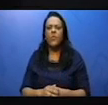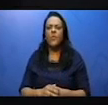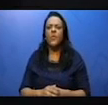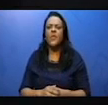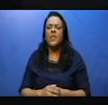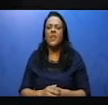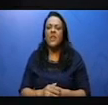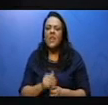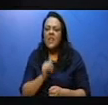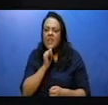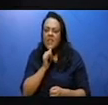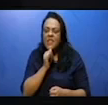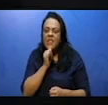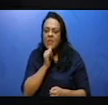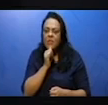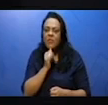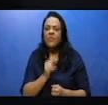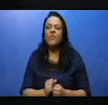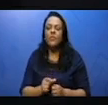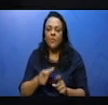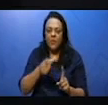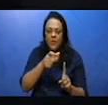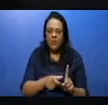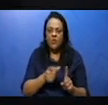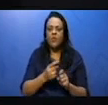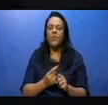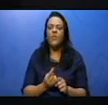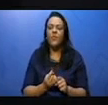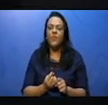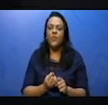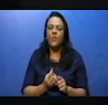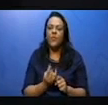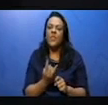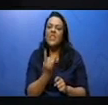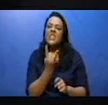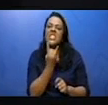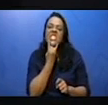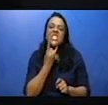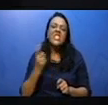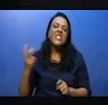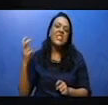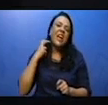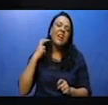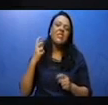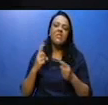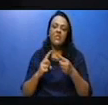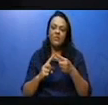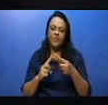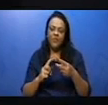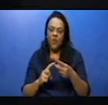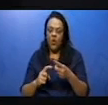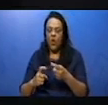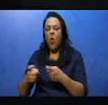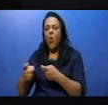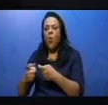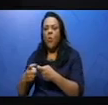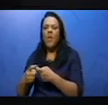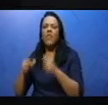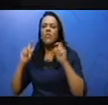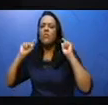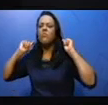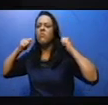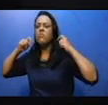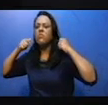Drácula, Frankenstein e o médico e o monstro são exemplos desse gênero textual.